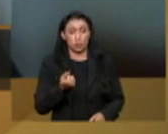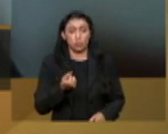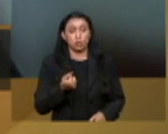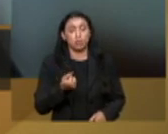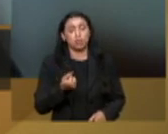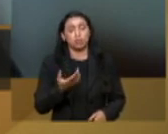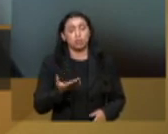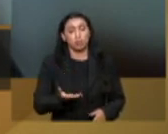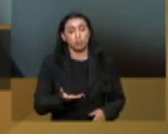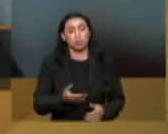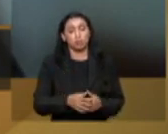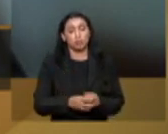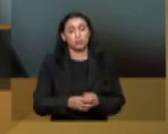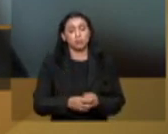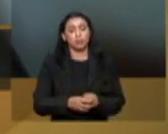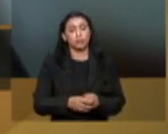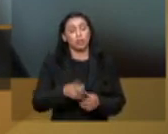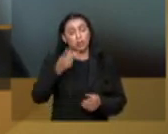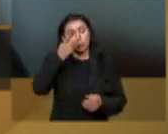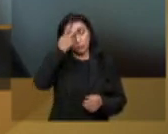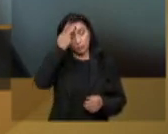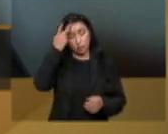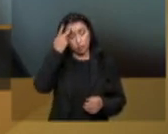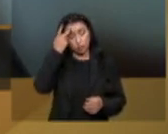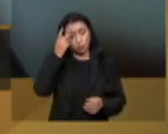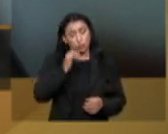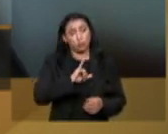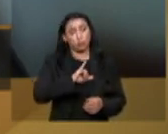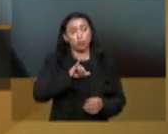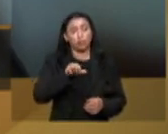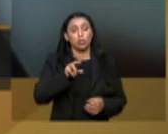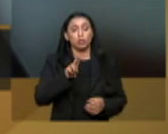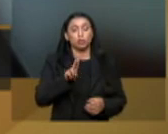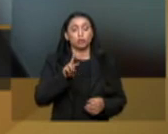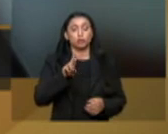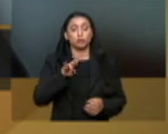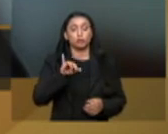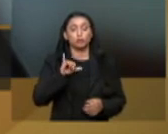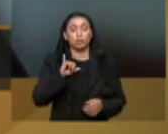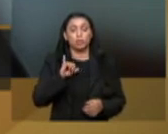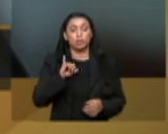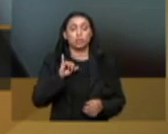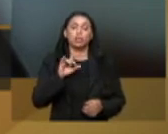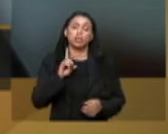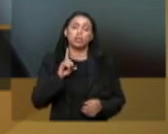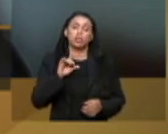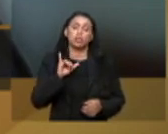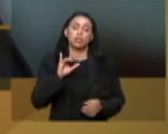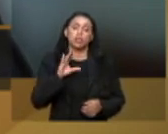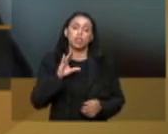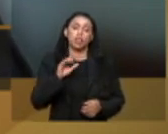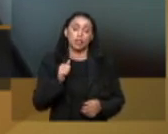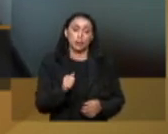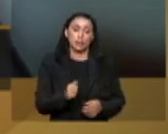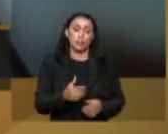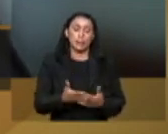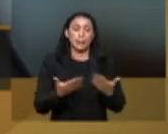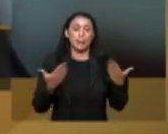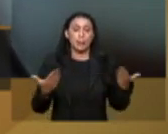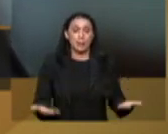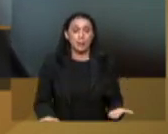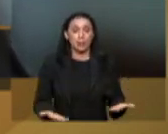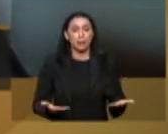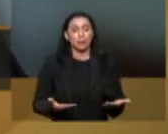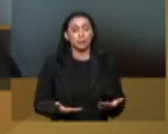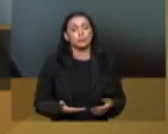receitas financeiras oferidas por pessoas jurídicas. Não se trata, portanto, de qualquer receita. Por outro lado, essas